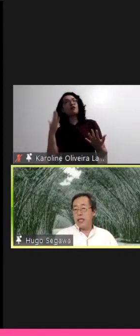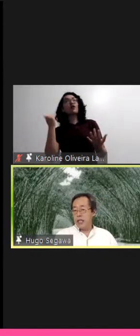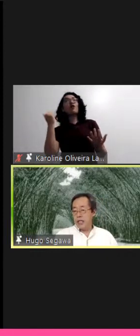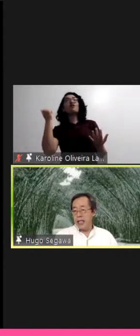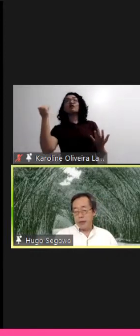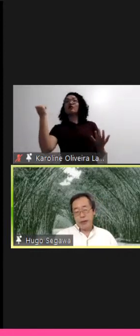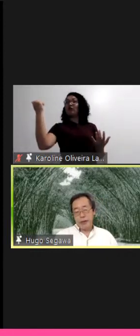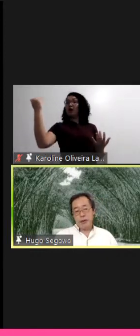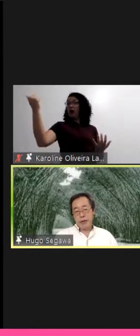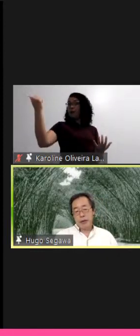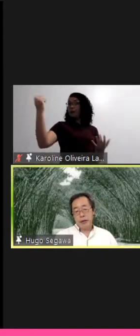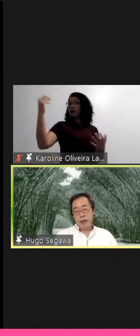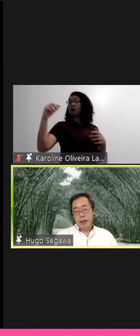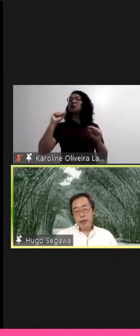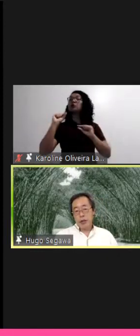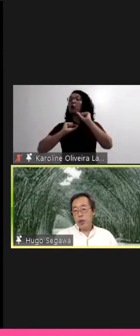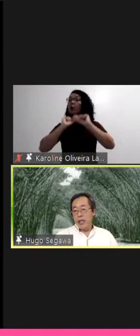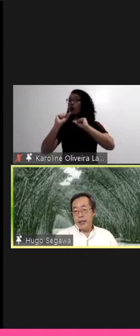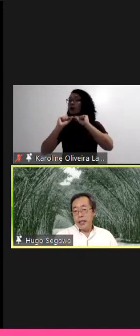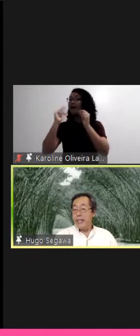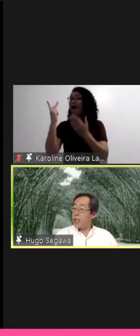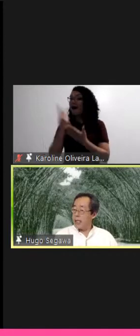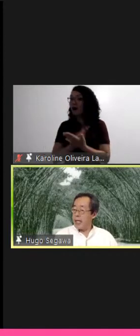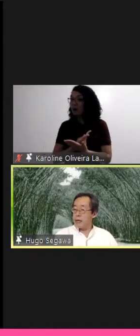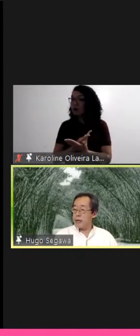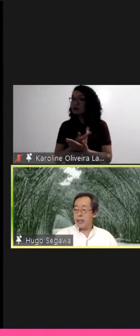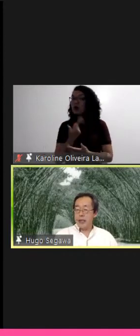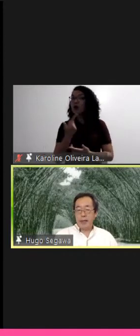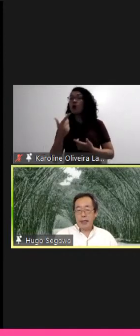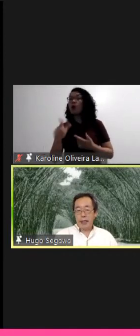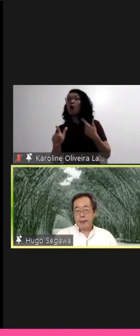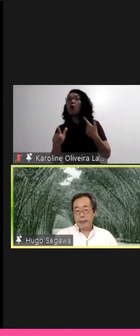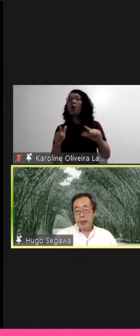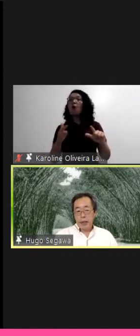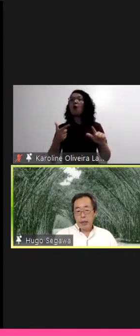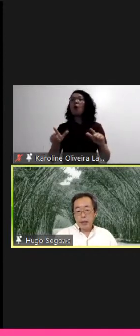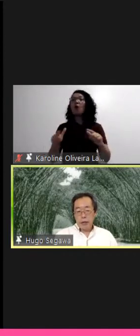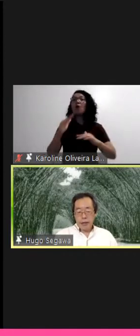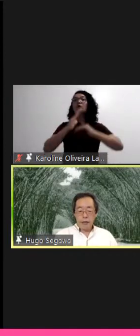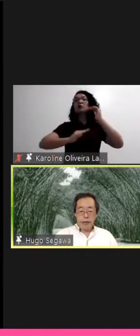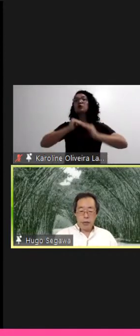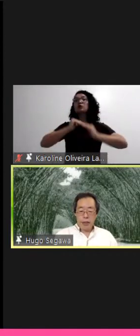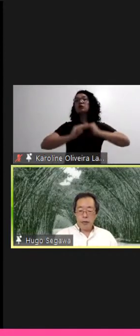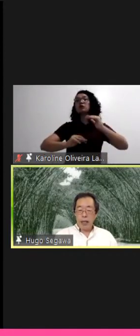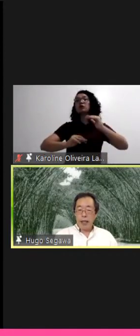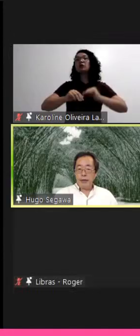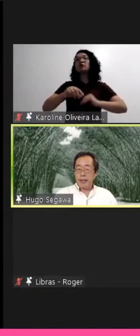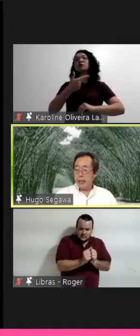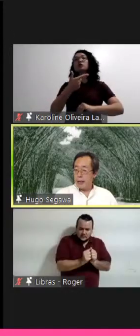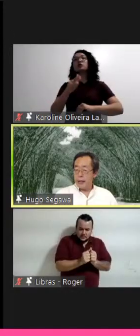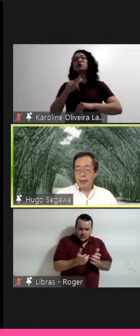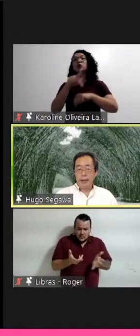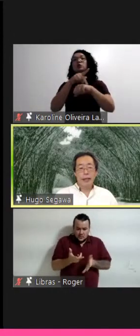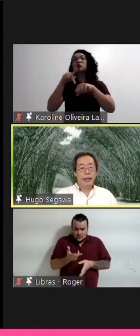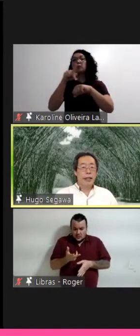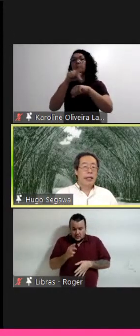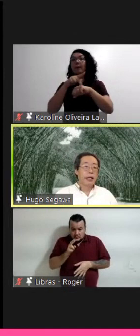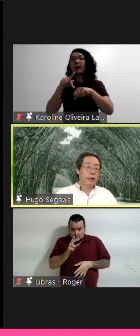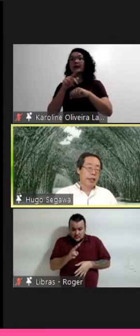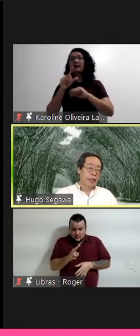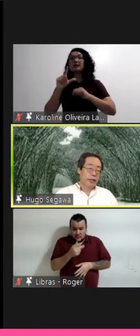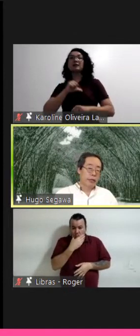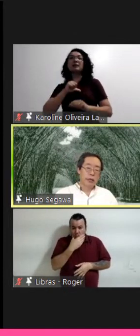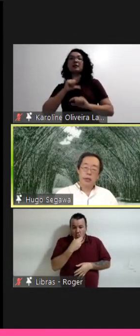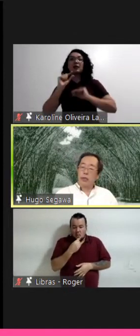dos estrangeiros de conhecerem e trabalharem com os Niemeyer. Então, vocês estão vendo aí o Harry Seidler,